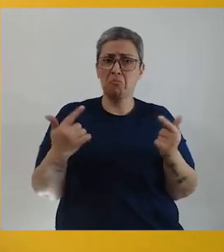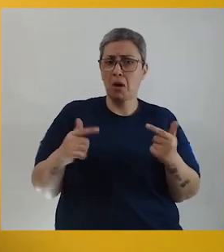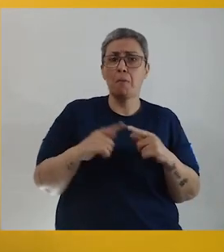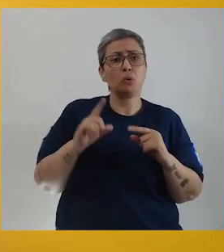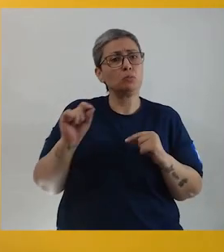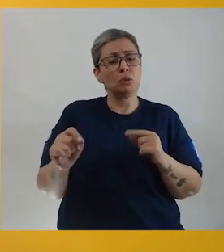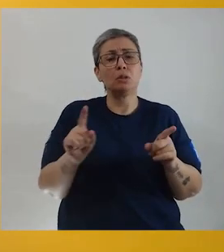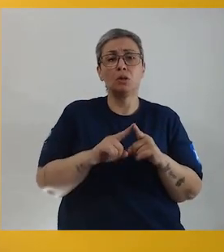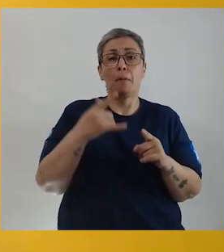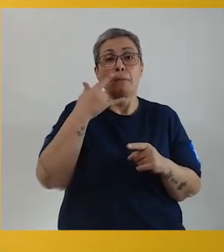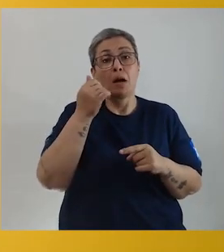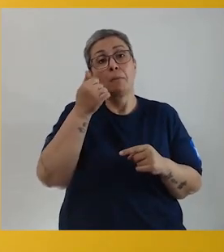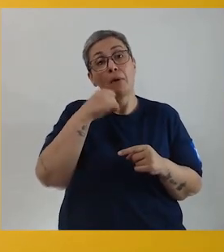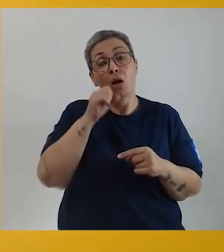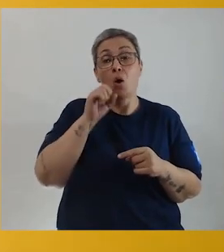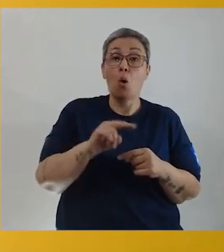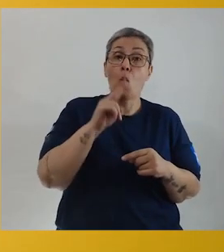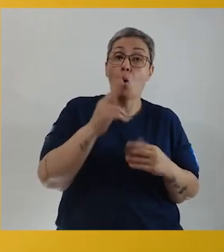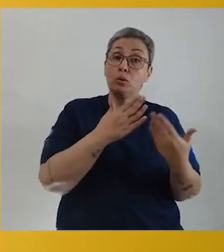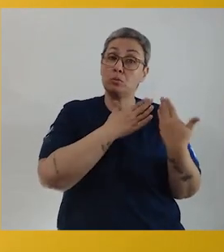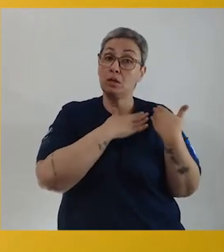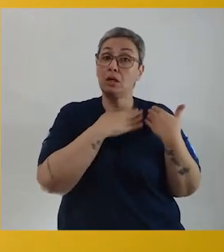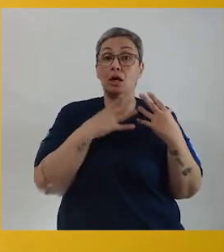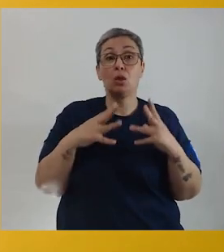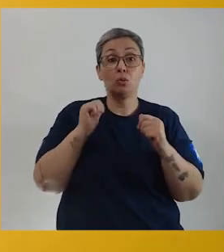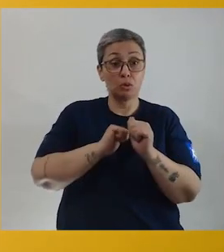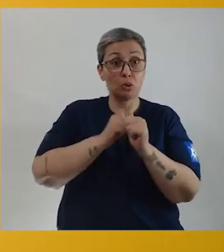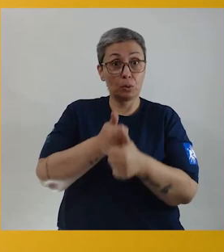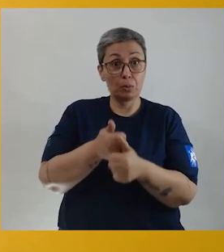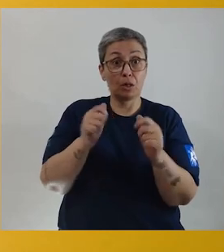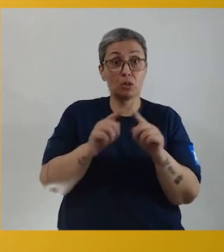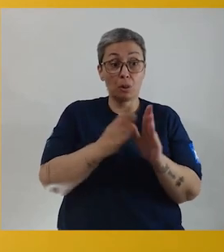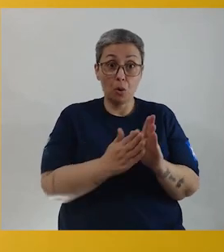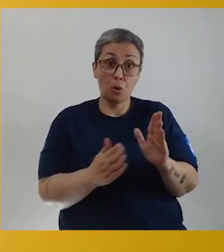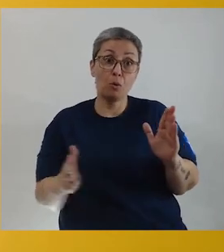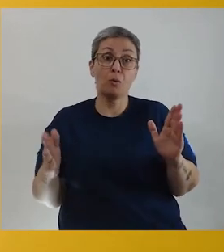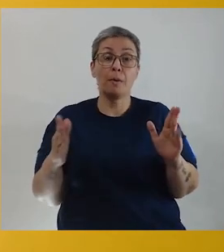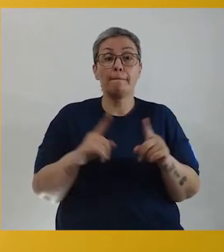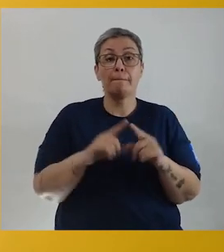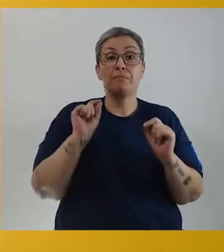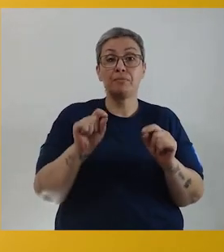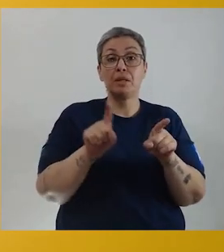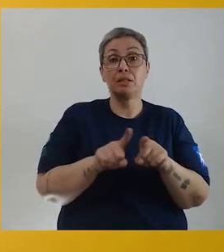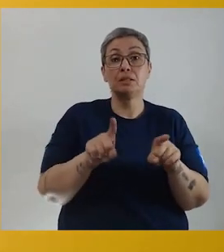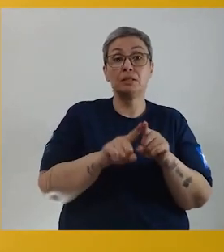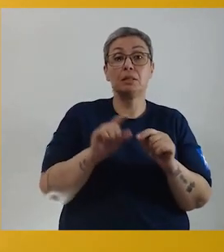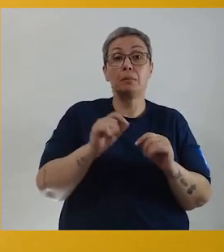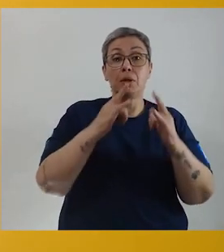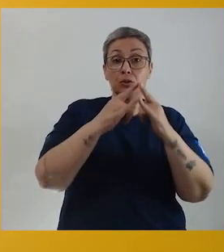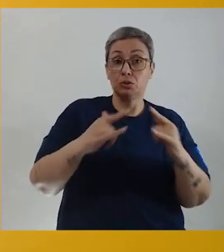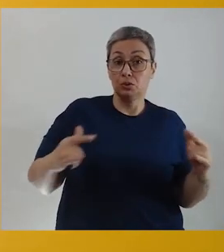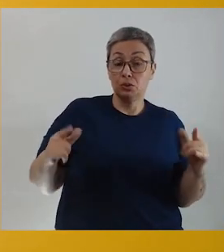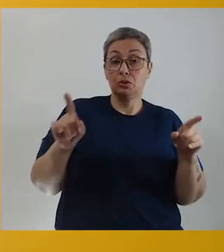né? E os pais, ou sua referência, faria todo esse acompanhamento durante esse processo. Assim também foi